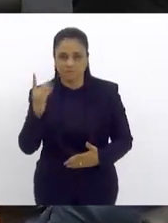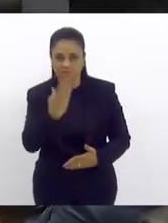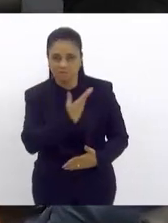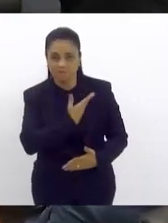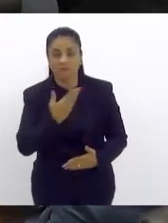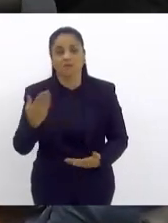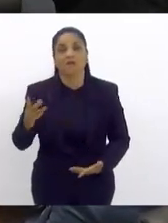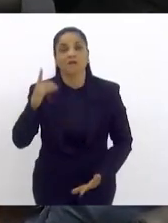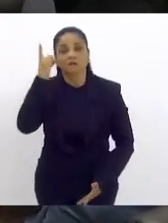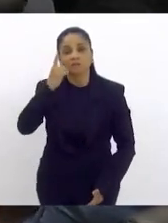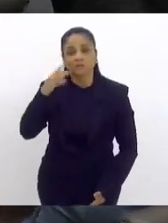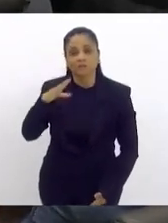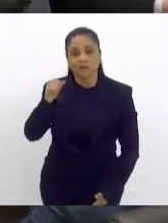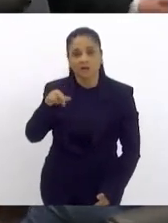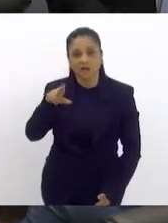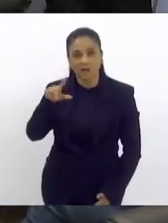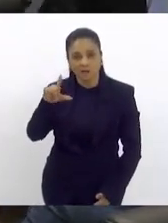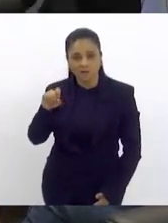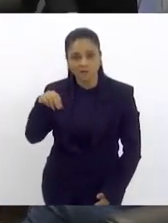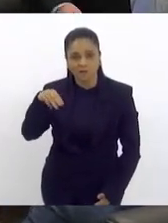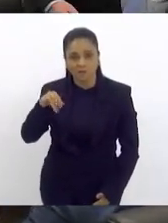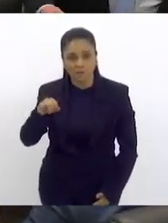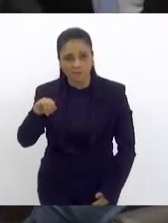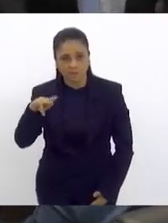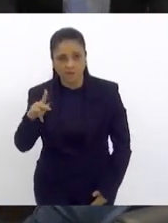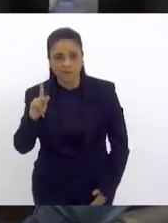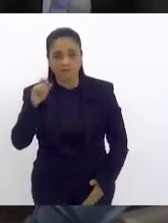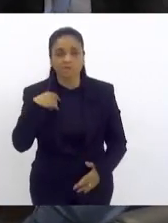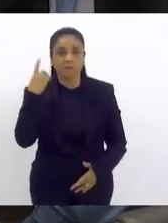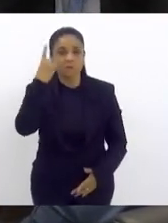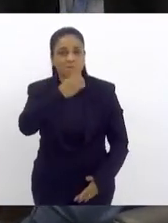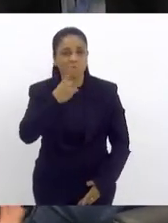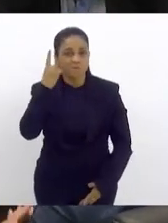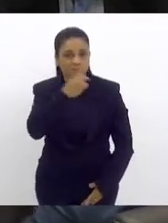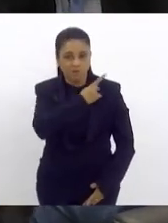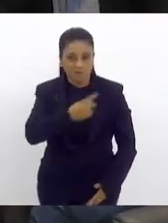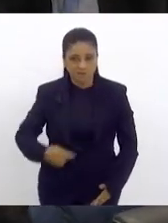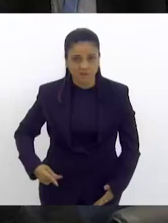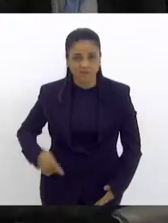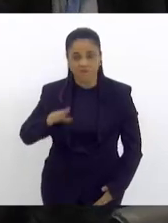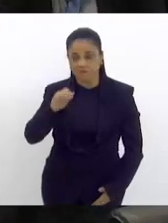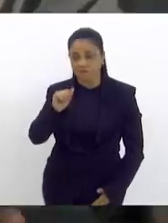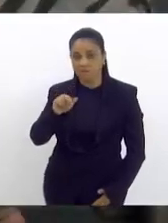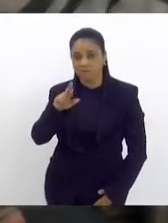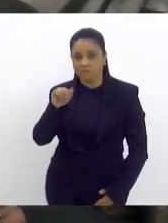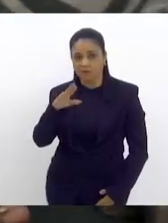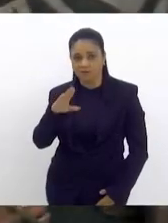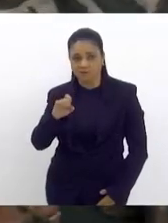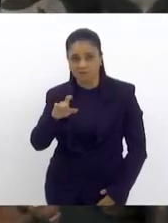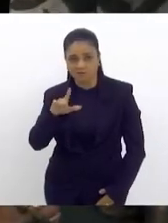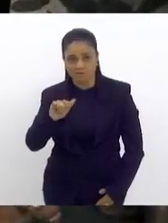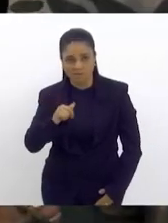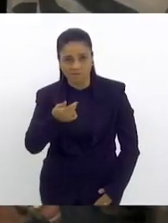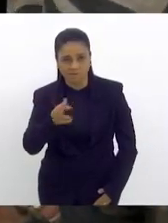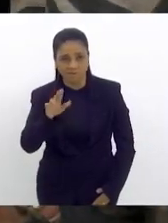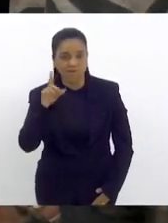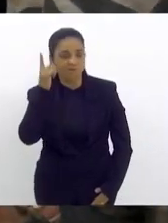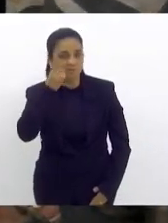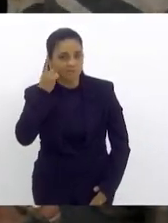Presidente Bacelar deputados e deputados venho aqui também